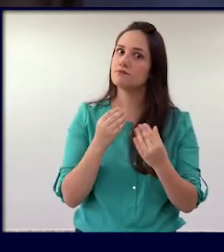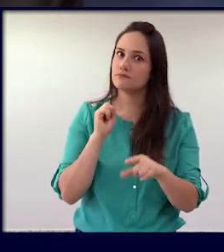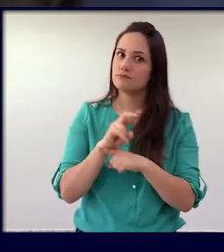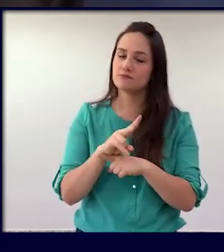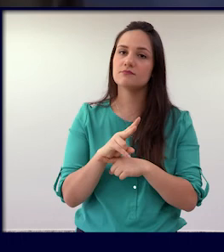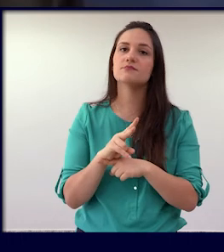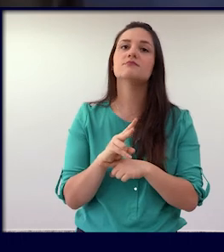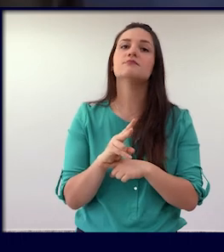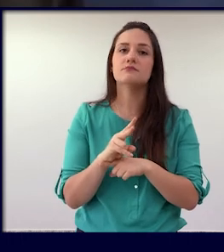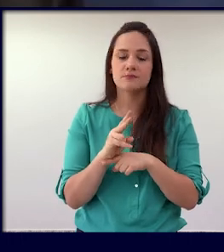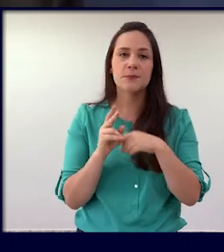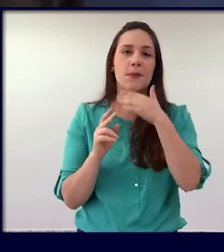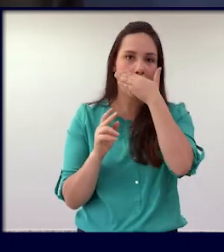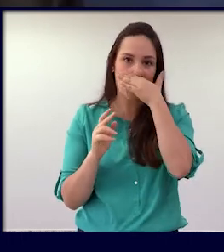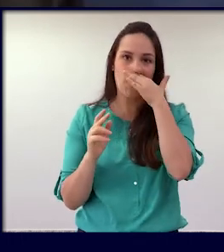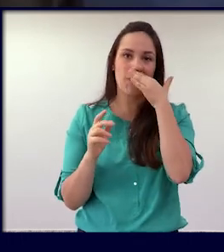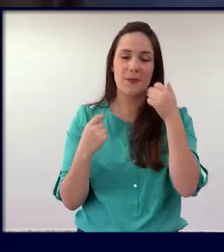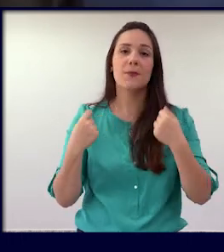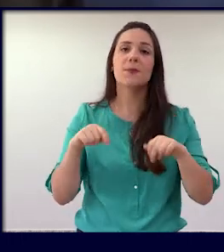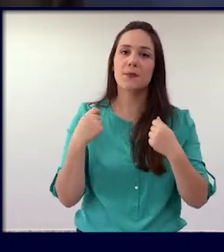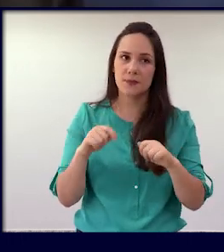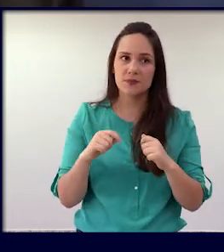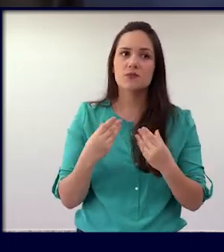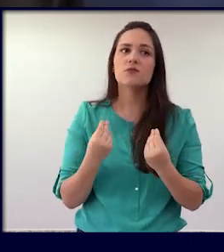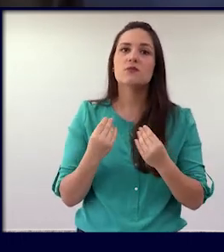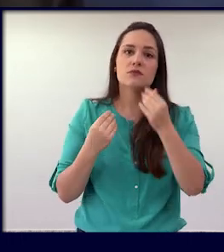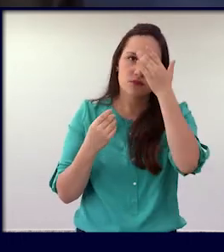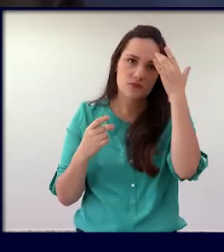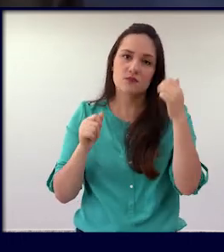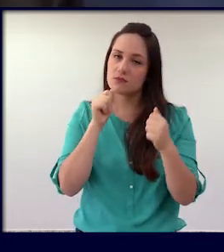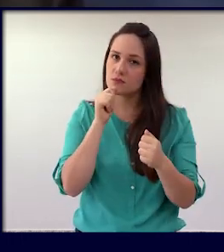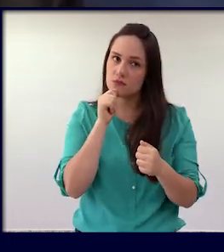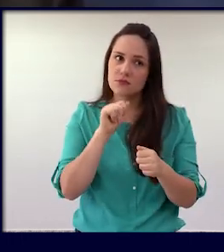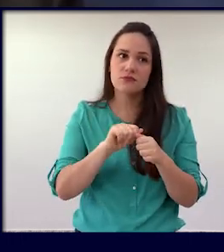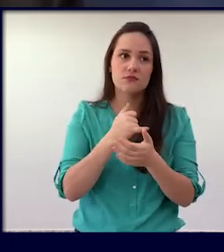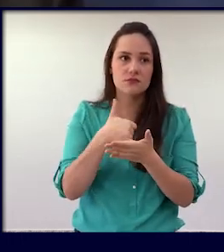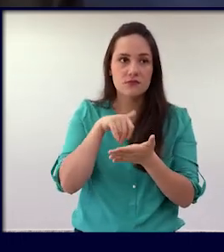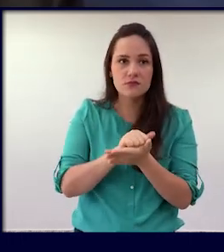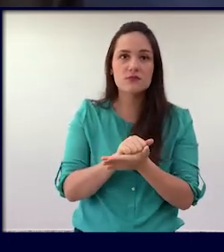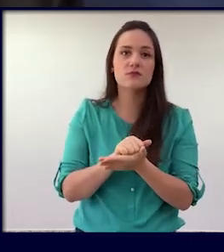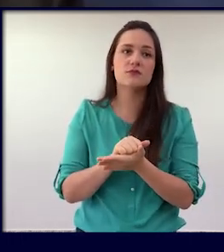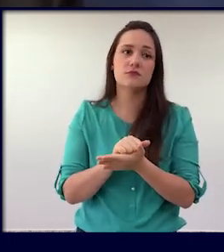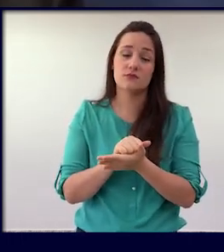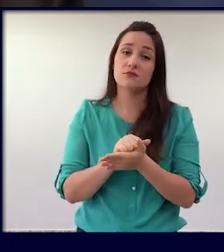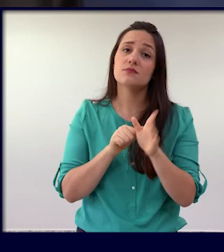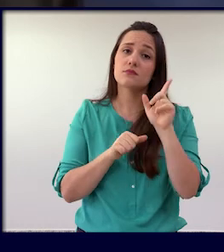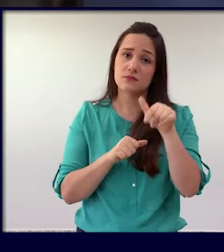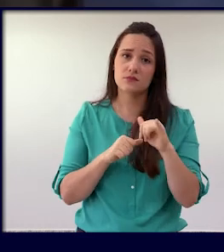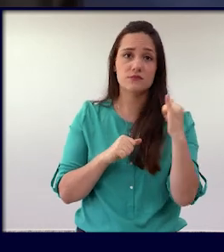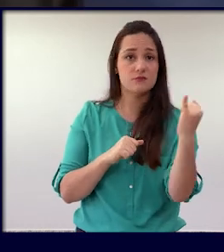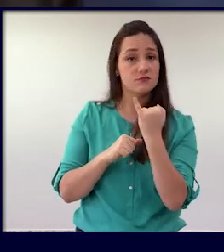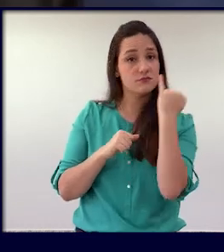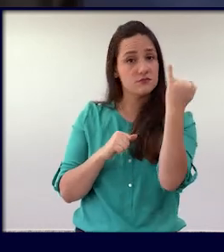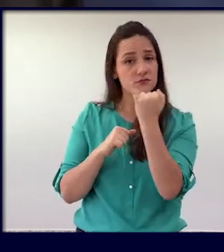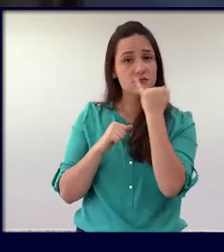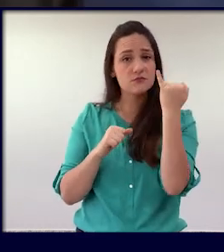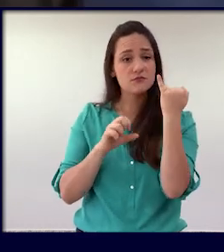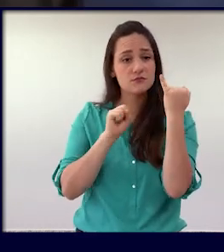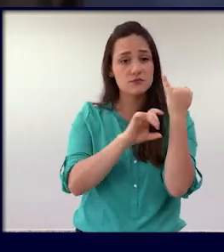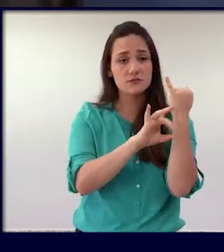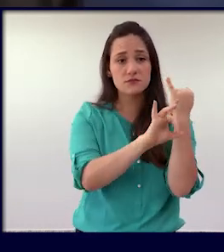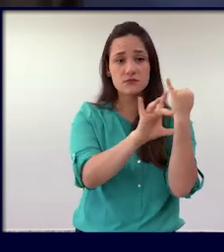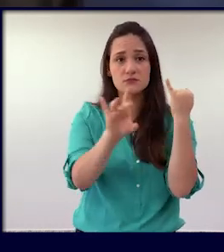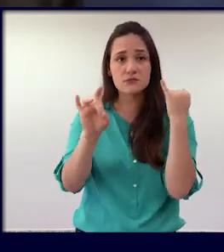Nós temos vagas, nós temos muitas vagas e nós temos ainda uma necessidade grande de preenchimento dessas vagas, e é